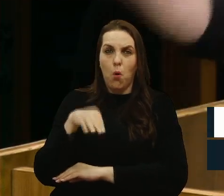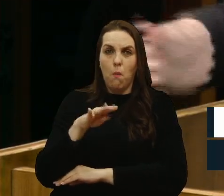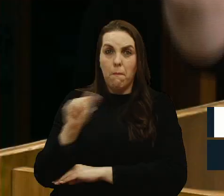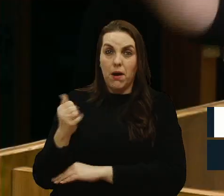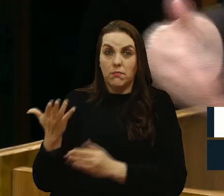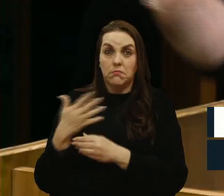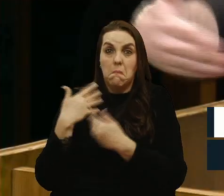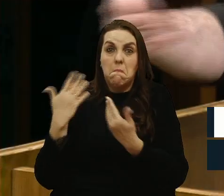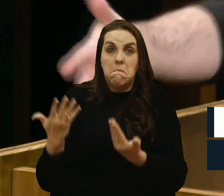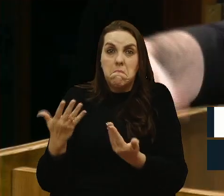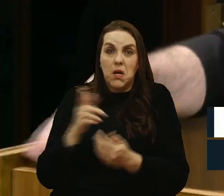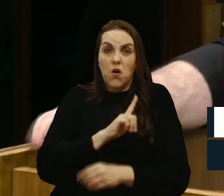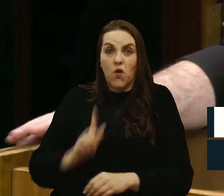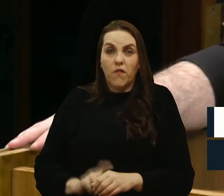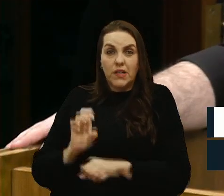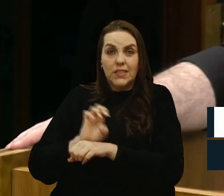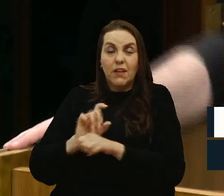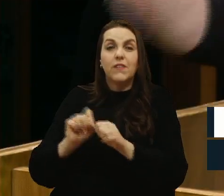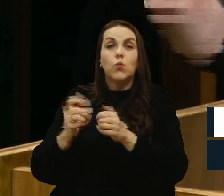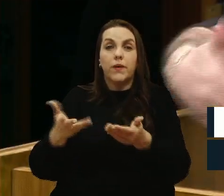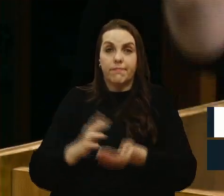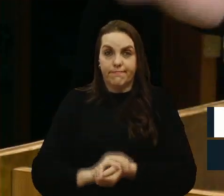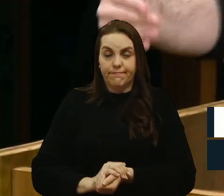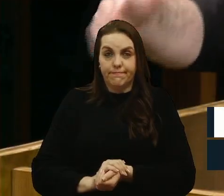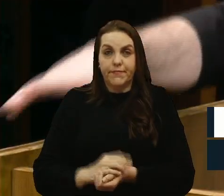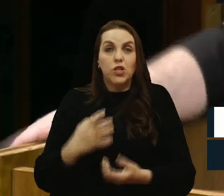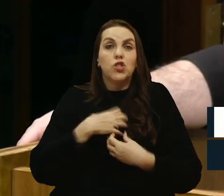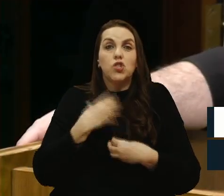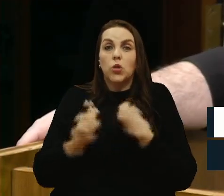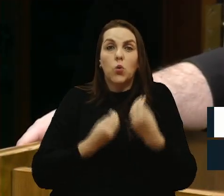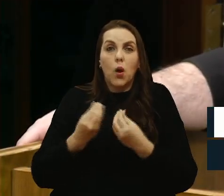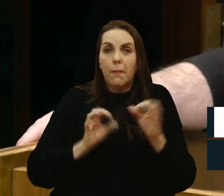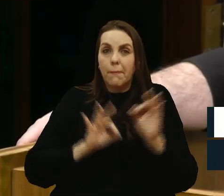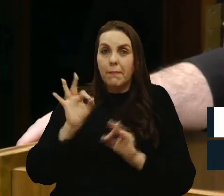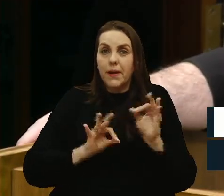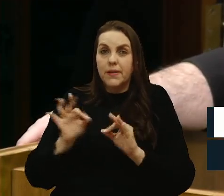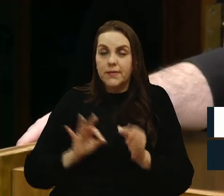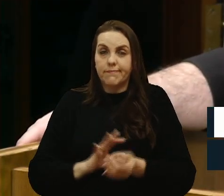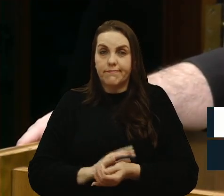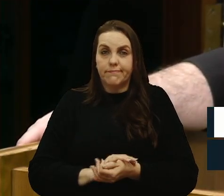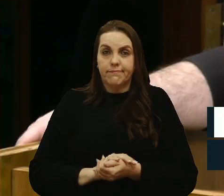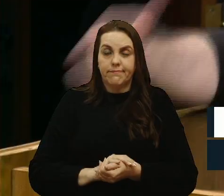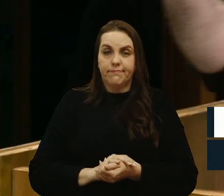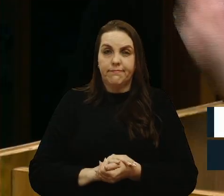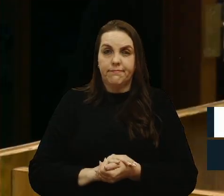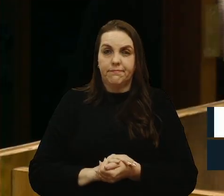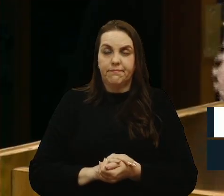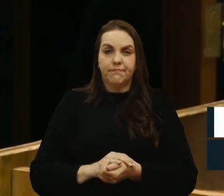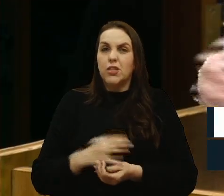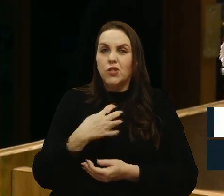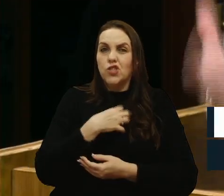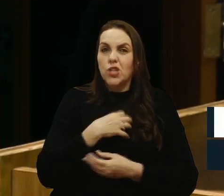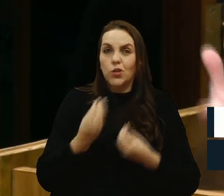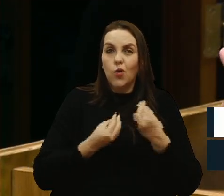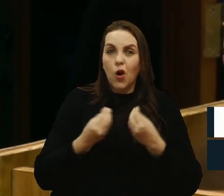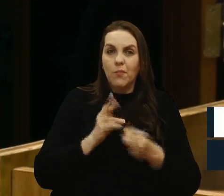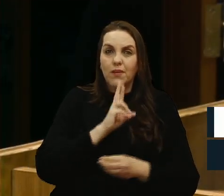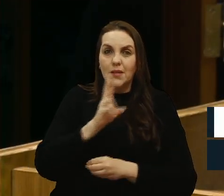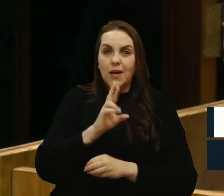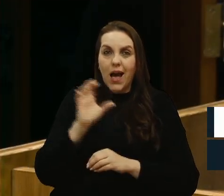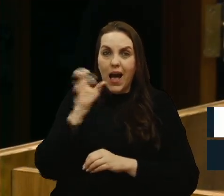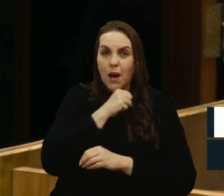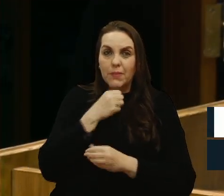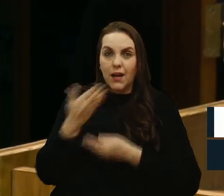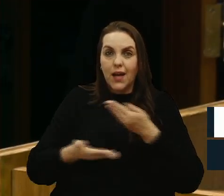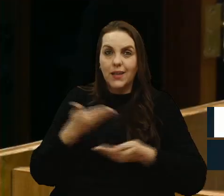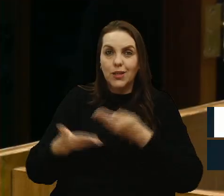O que é que o governo do estado vai fazer? De que maneira se preparou? De que maneira vai dar uma resposta rápida para